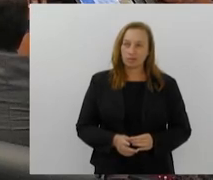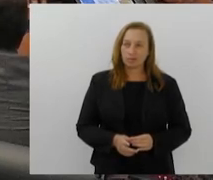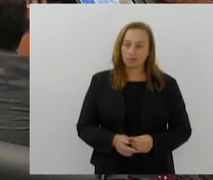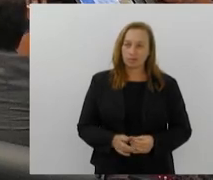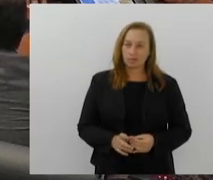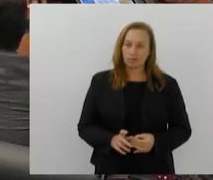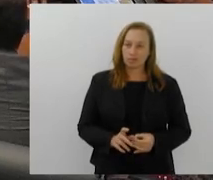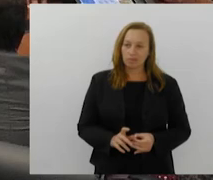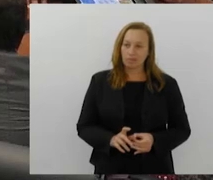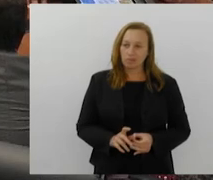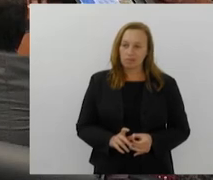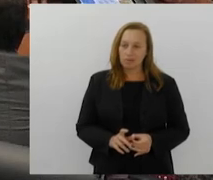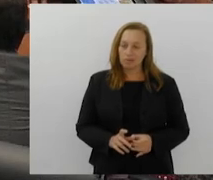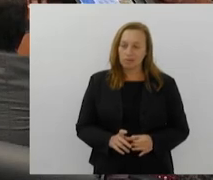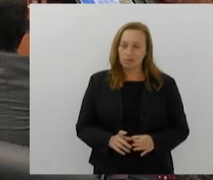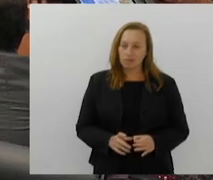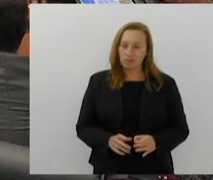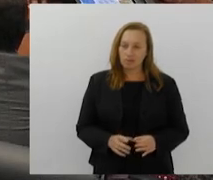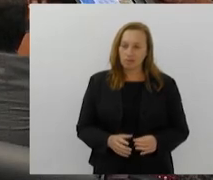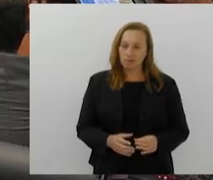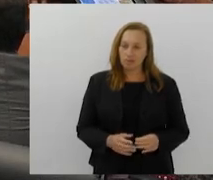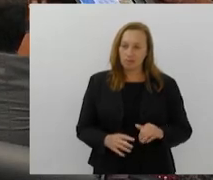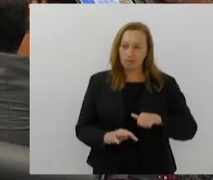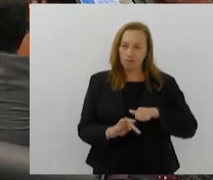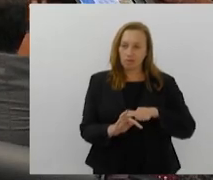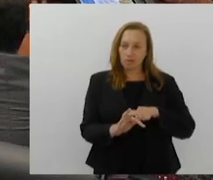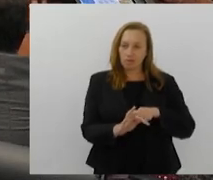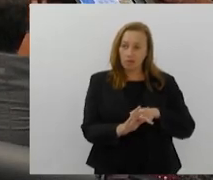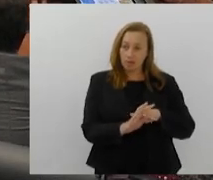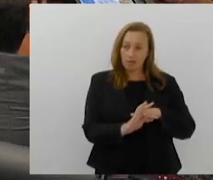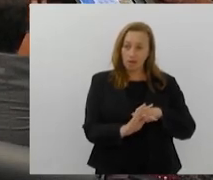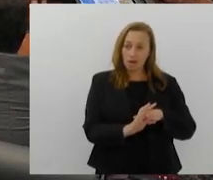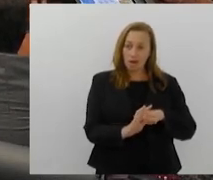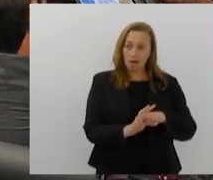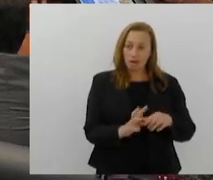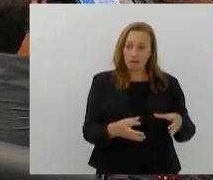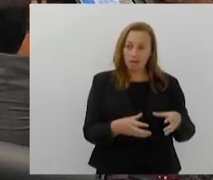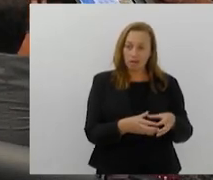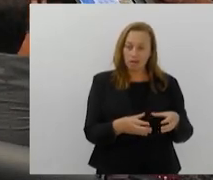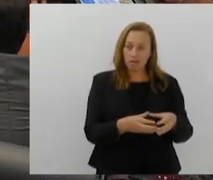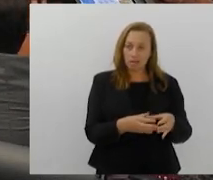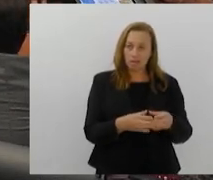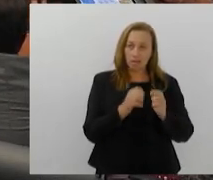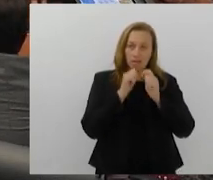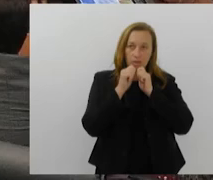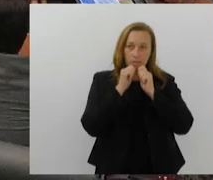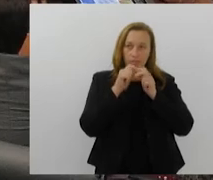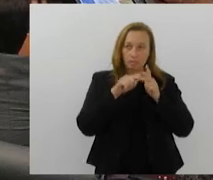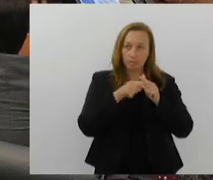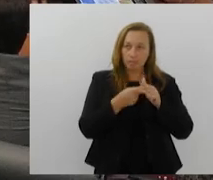Pessoal da técnica, por favor, que inclusive a mesa aqui, estão todos os painéis constando como abertos, todos verdes.